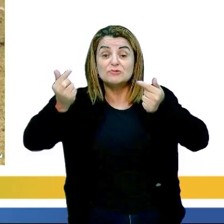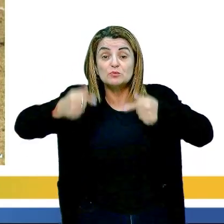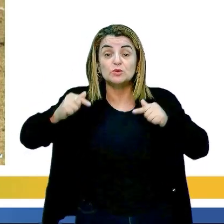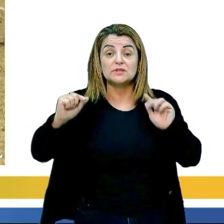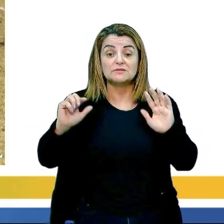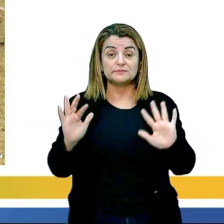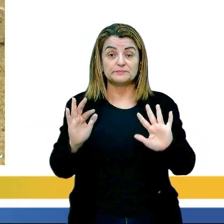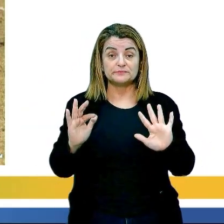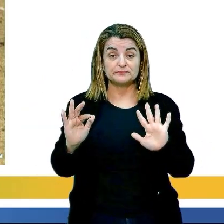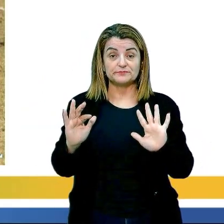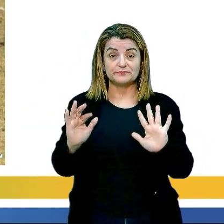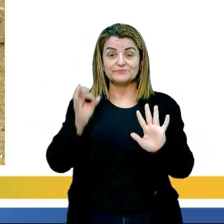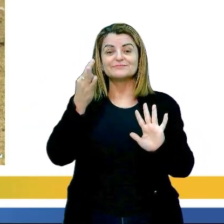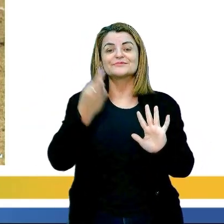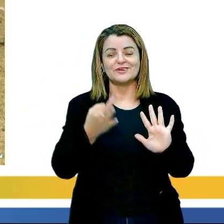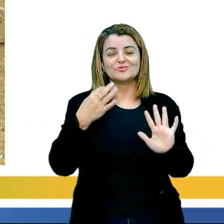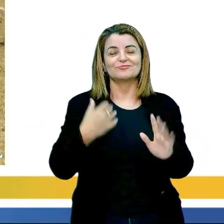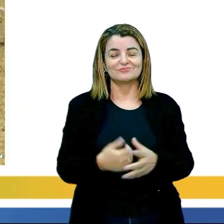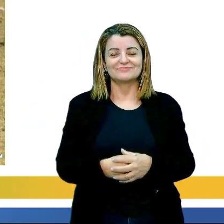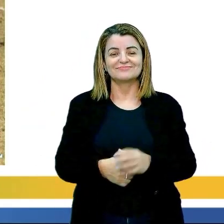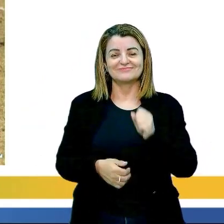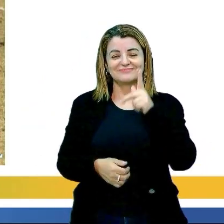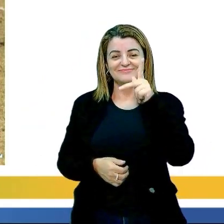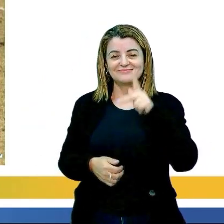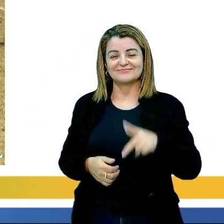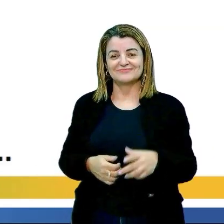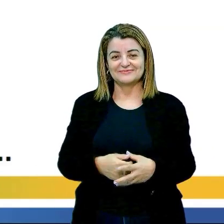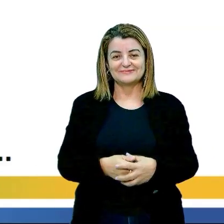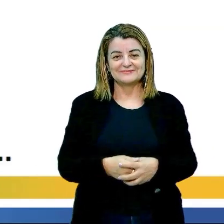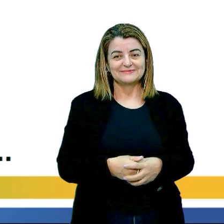Certo? Certo. Ok.